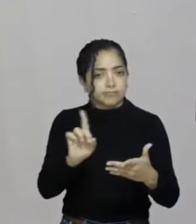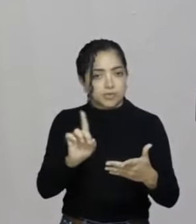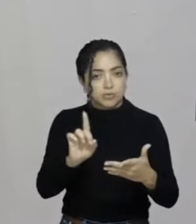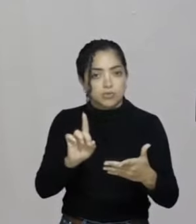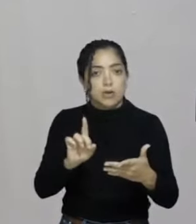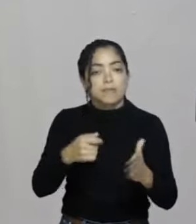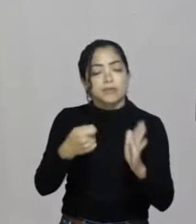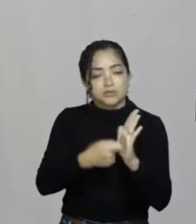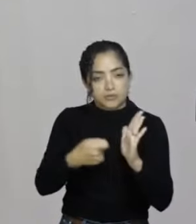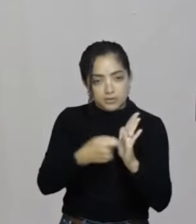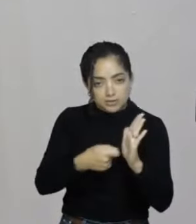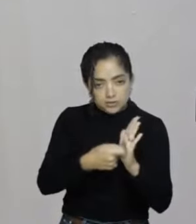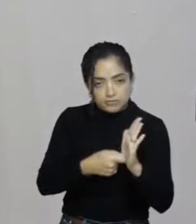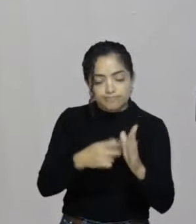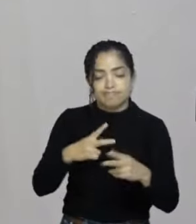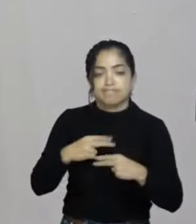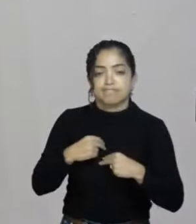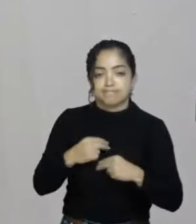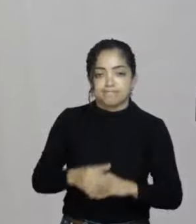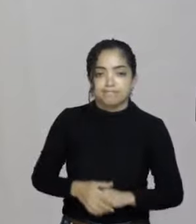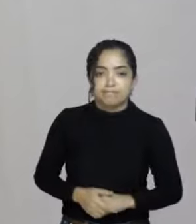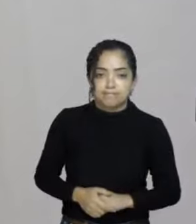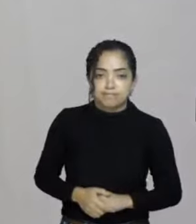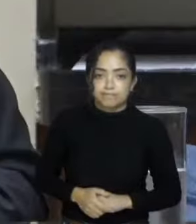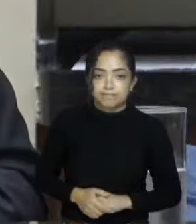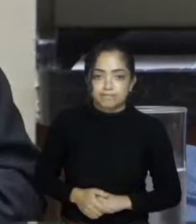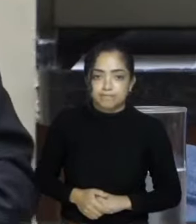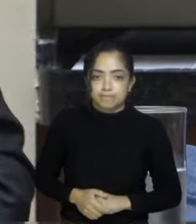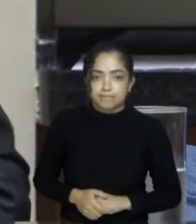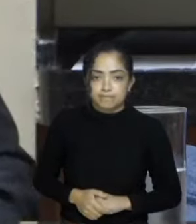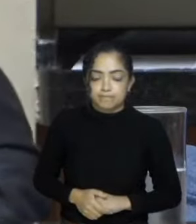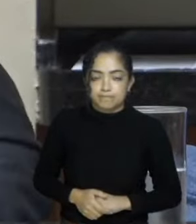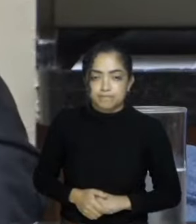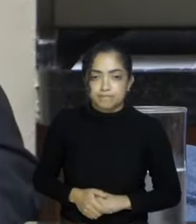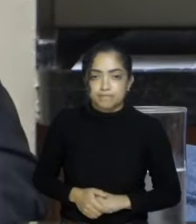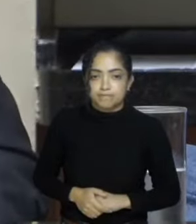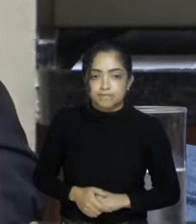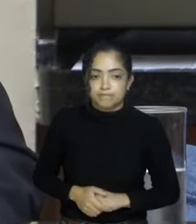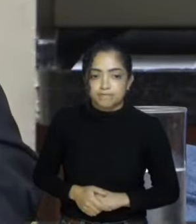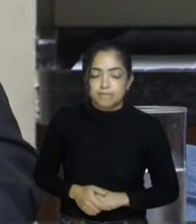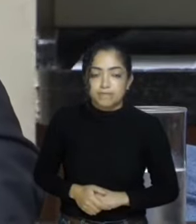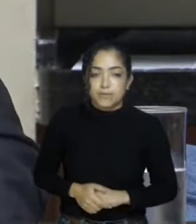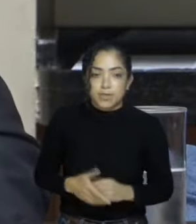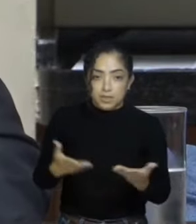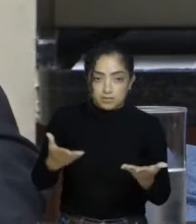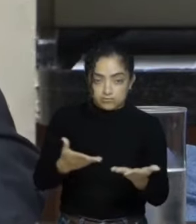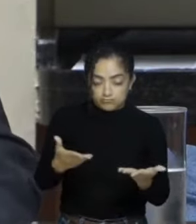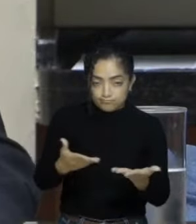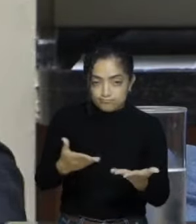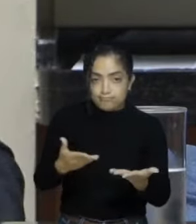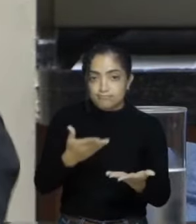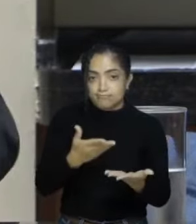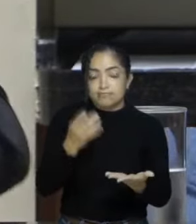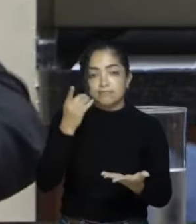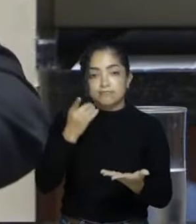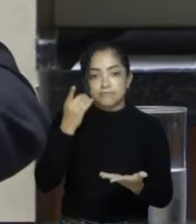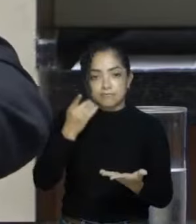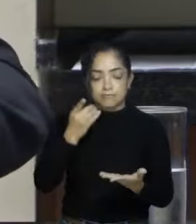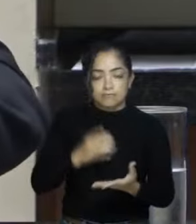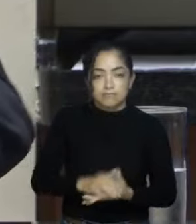lutar para que a gente tenha o que merece obrigado feita a manifestação Deputado Mateus catorim da sequência